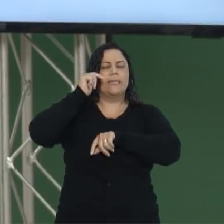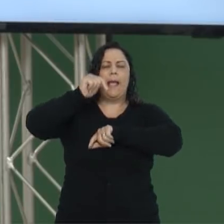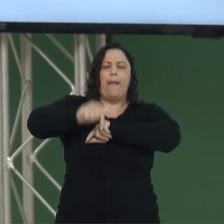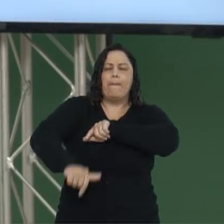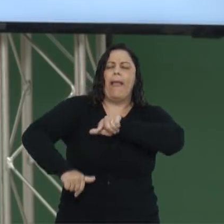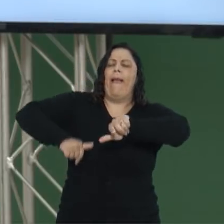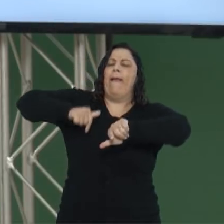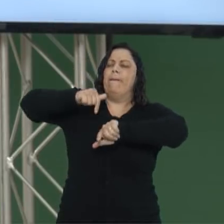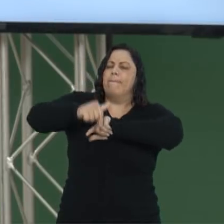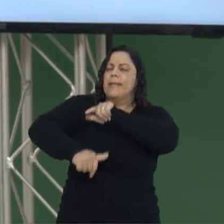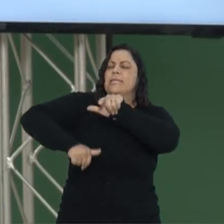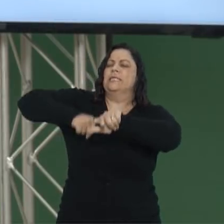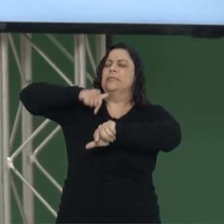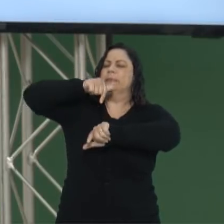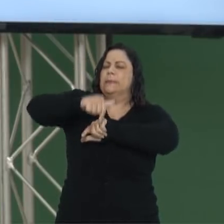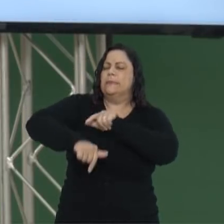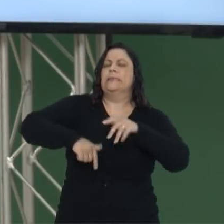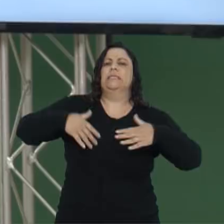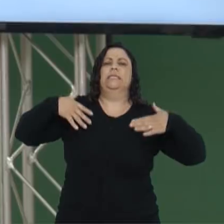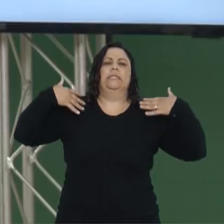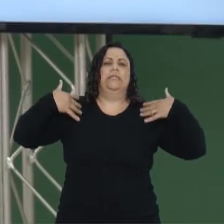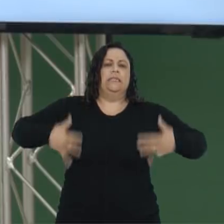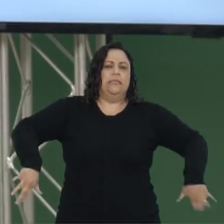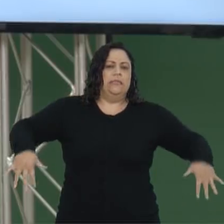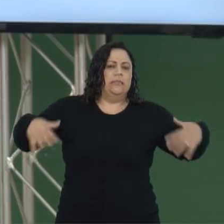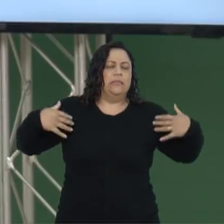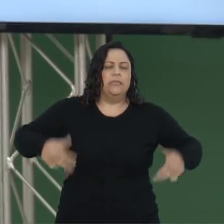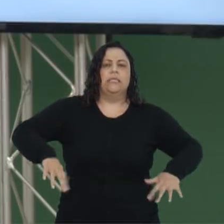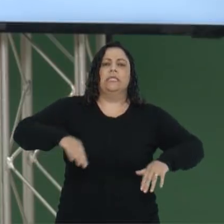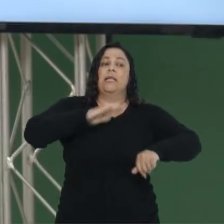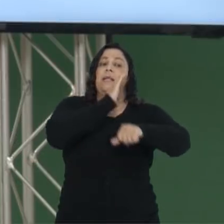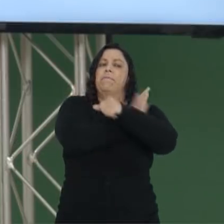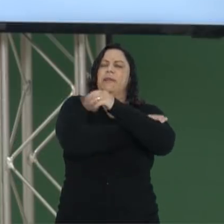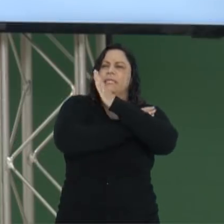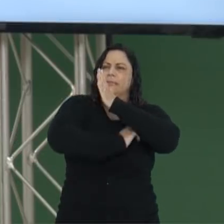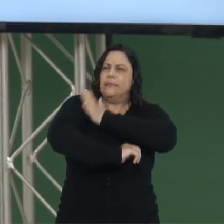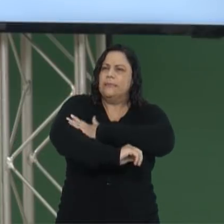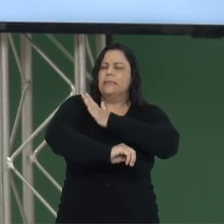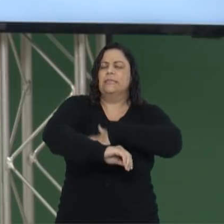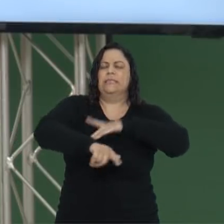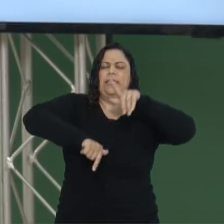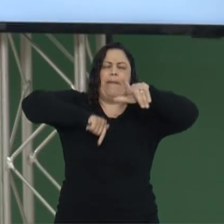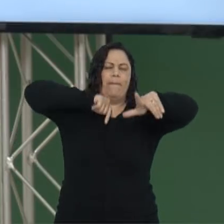chega muito cansada em casa, né? Então ela teve um dia árduo de trabalho e ela chega muito